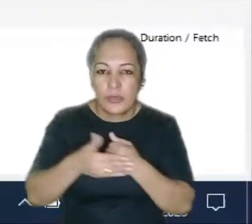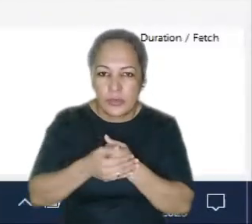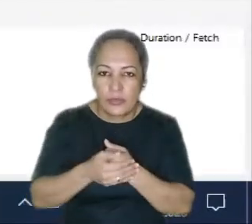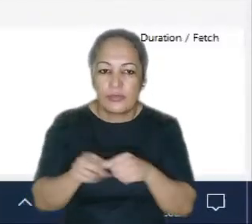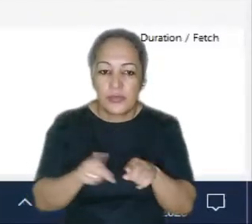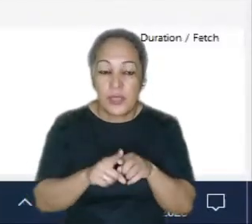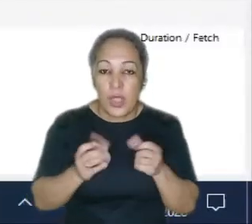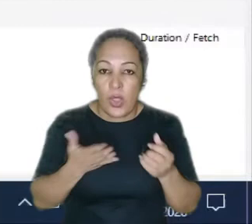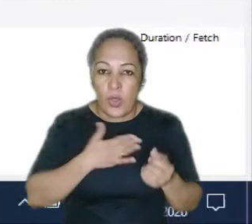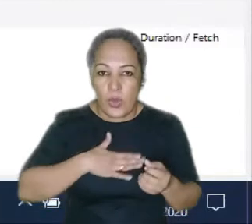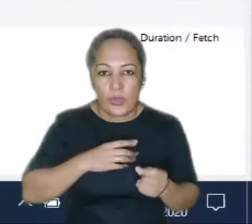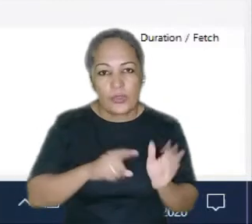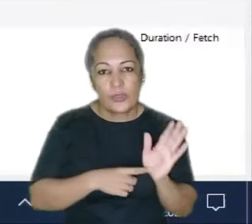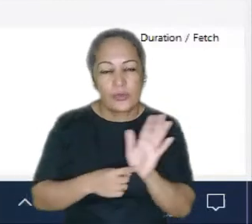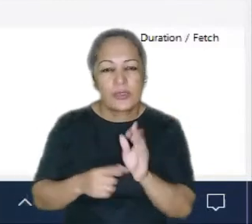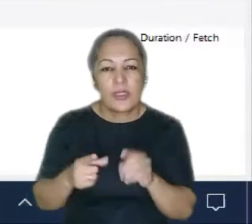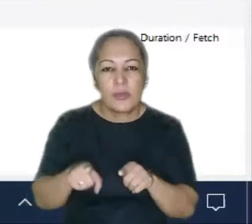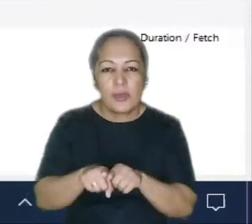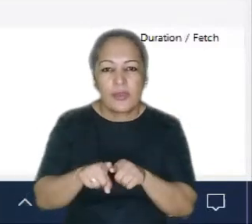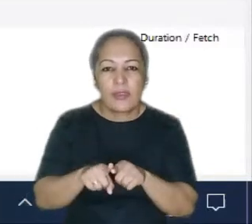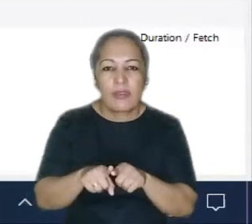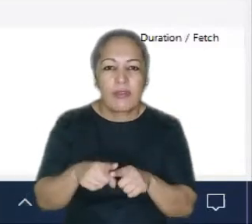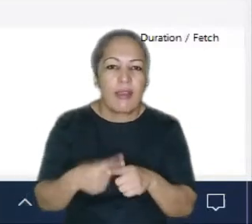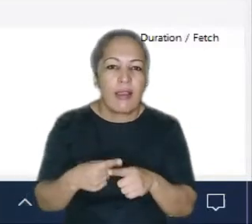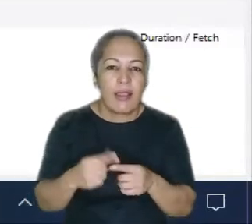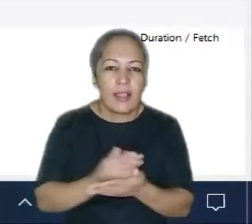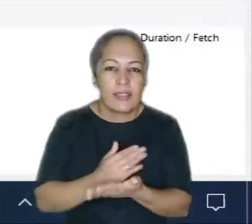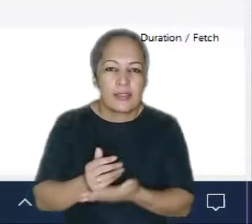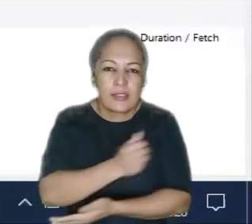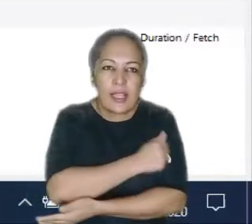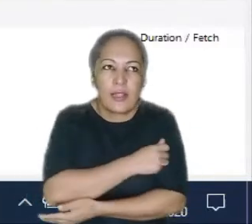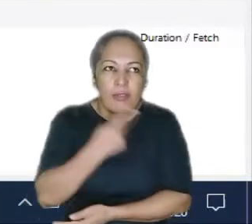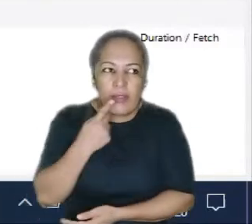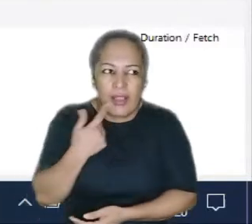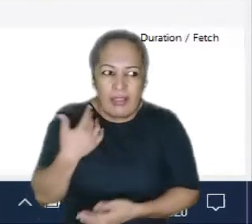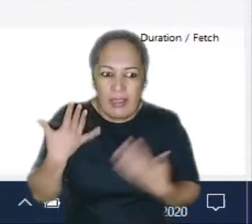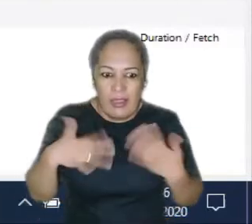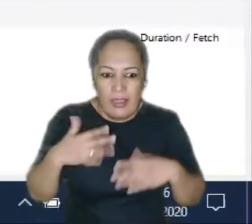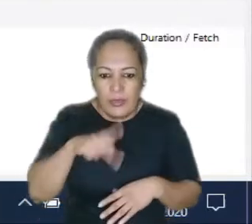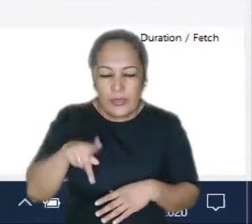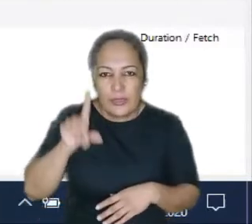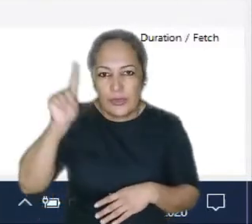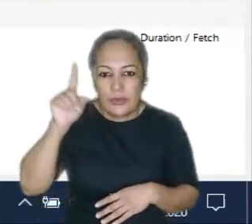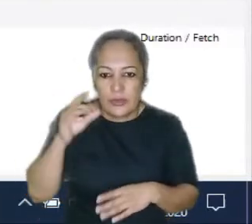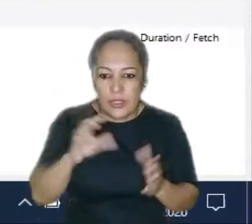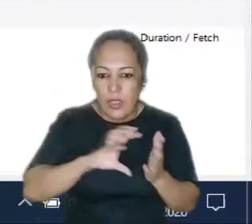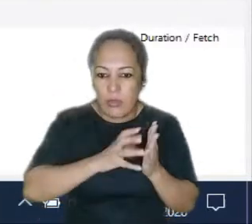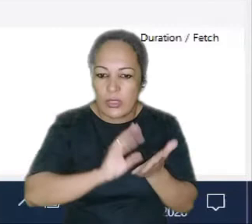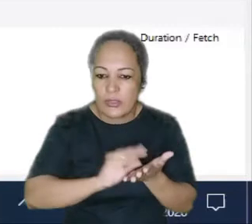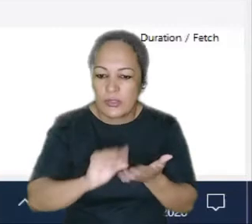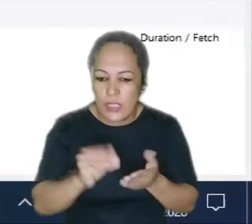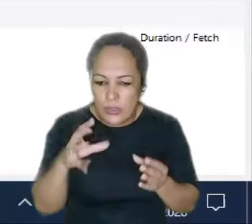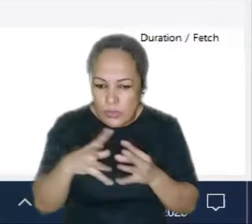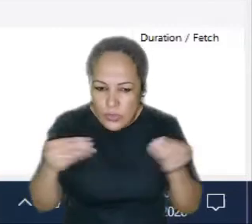vezes eu vejo aluno clicando aqui sem querer e fala, professor do céu, cadê o banco de dados? Sumiu. Aí o cara já não sabe. É bom já ficar